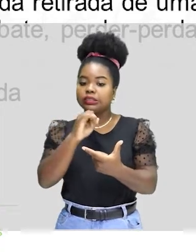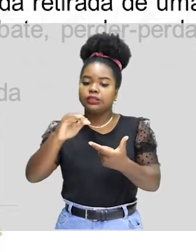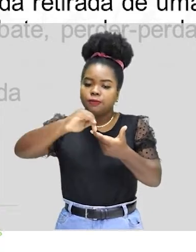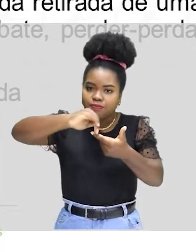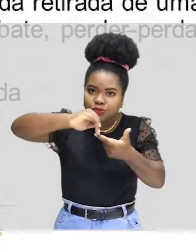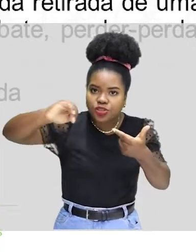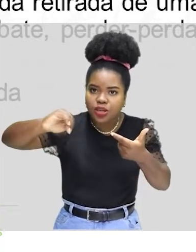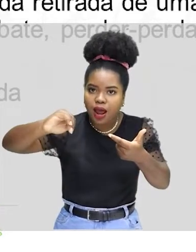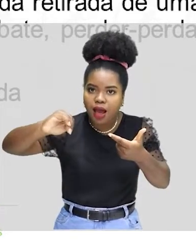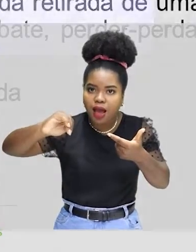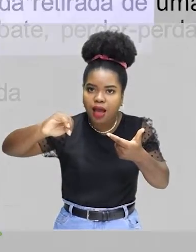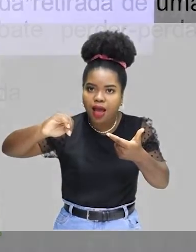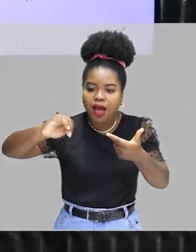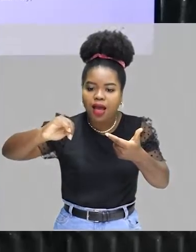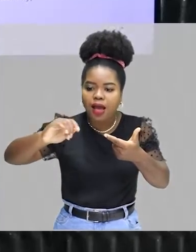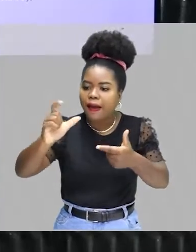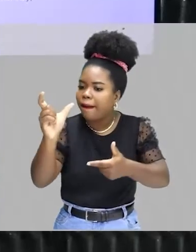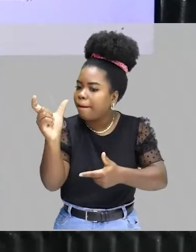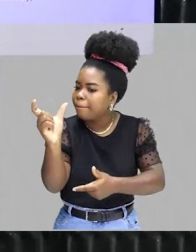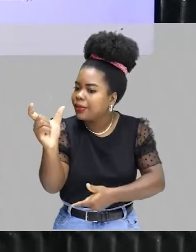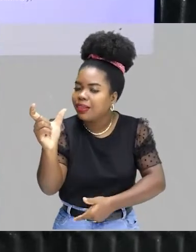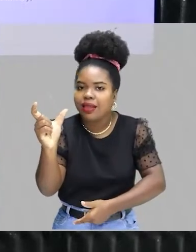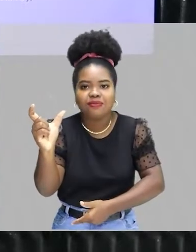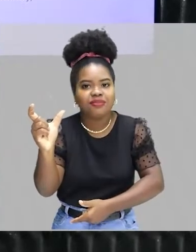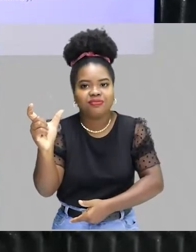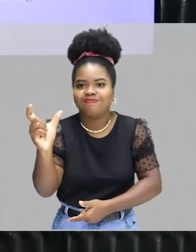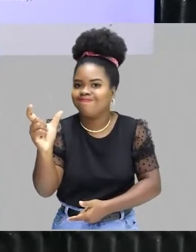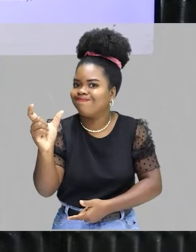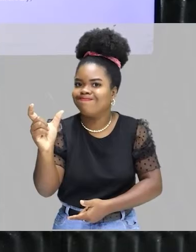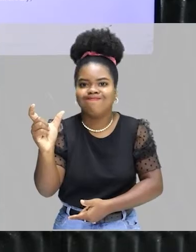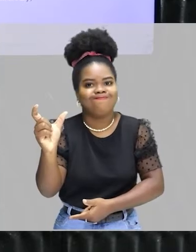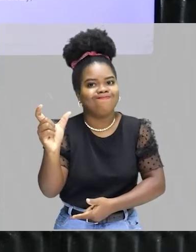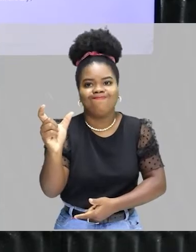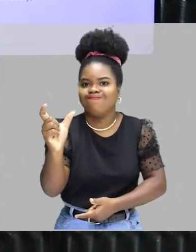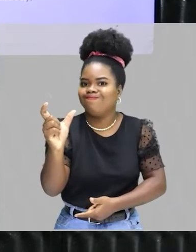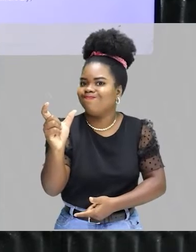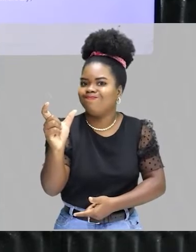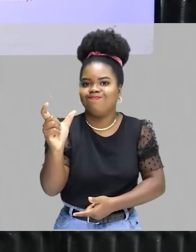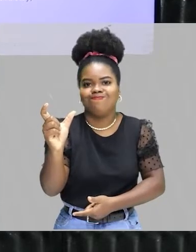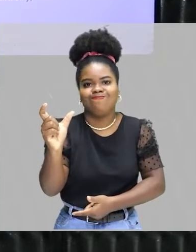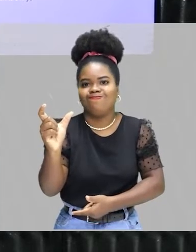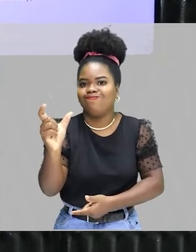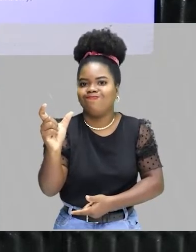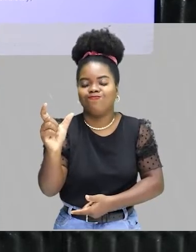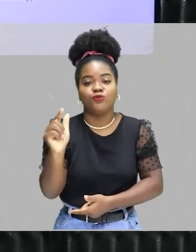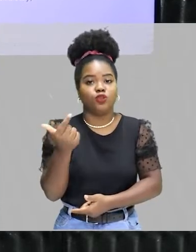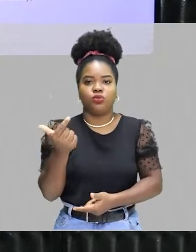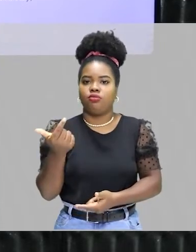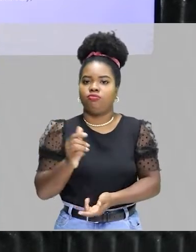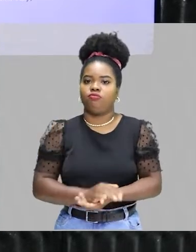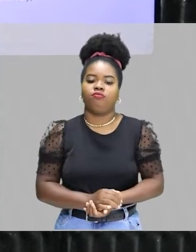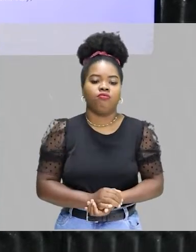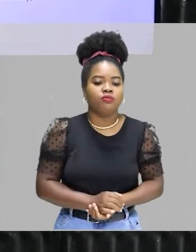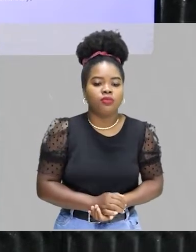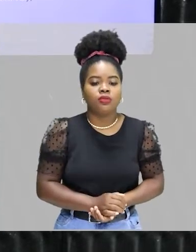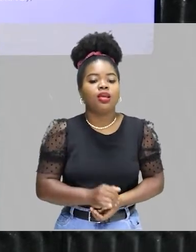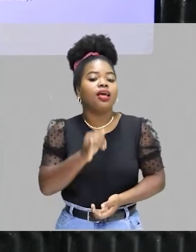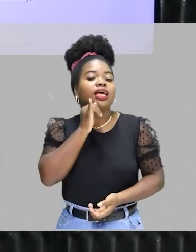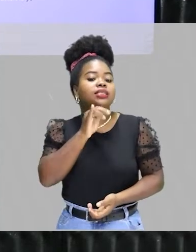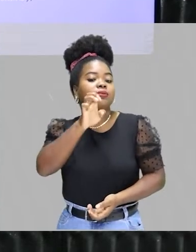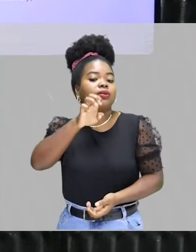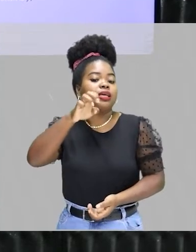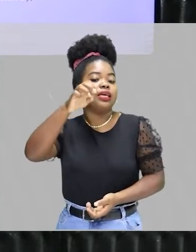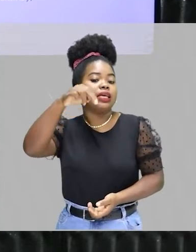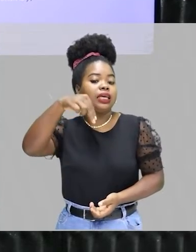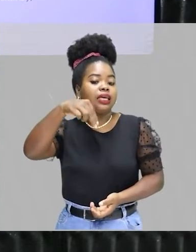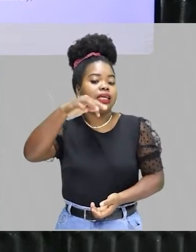diferente de derivação prefixal e sufixal ao mesmo tempo, né? Então, olha só, entardecer. Qual é a palavra?